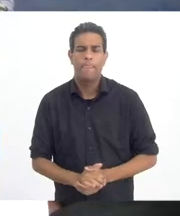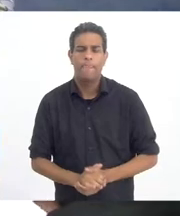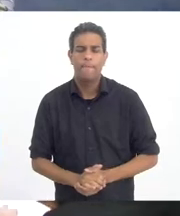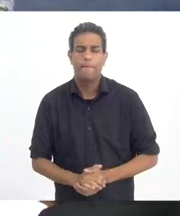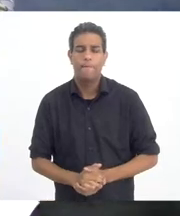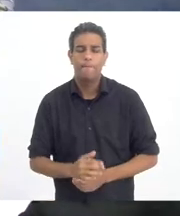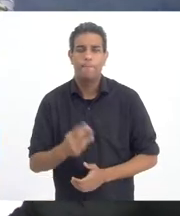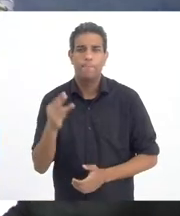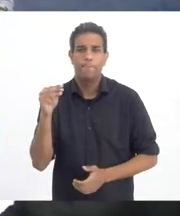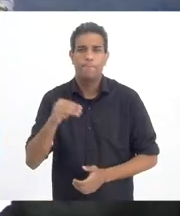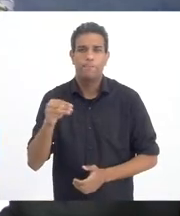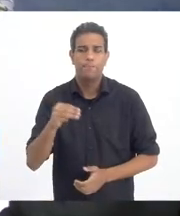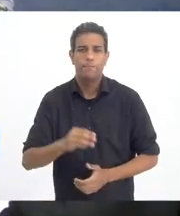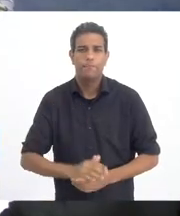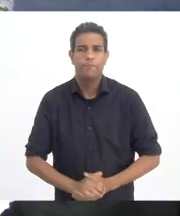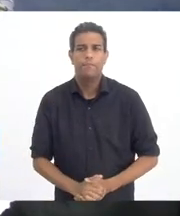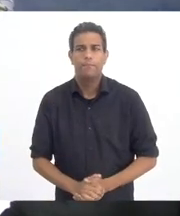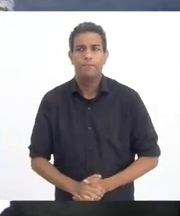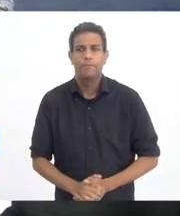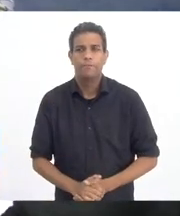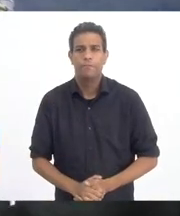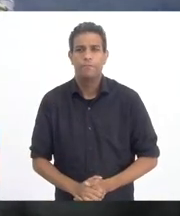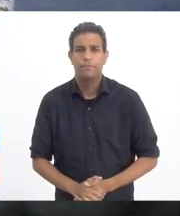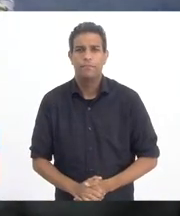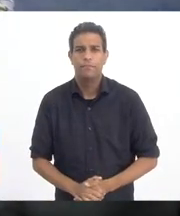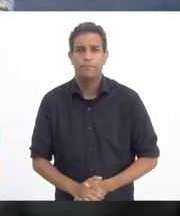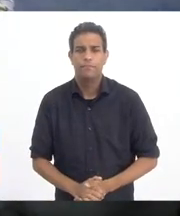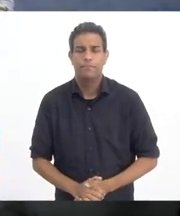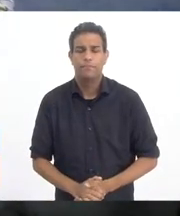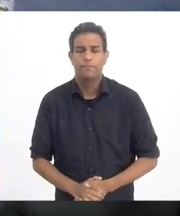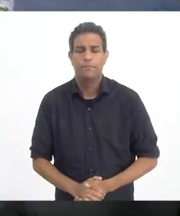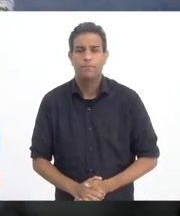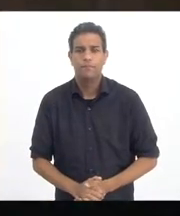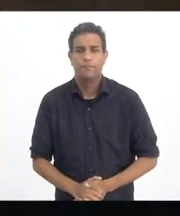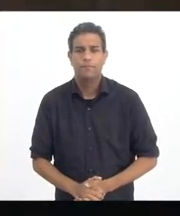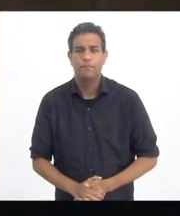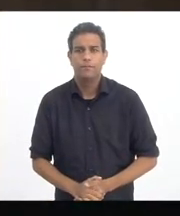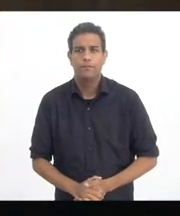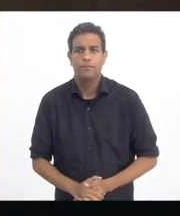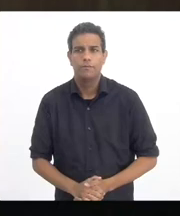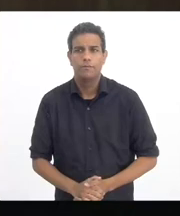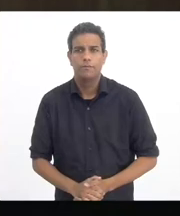Ricardo, por gentileza. Espera aí. Pode falar.